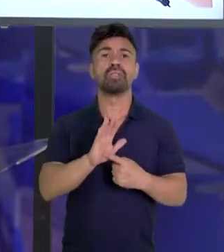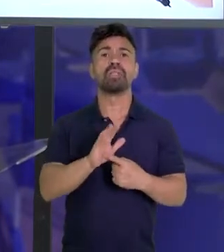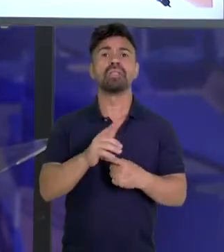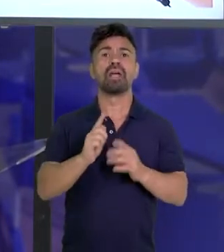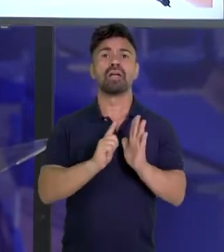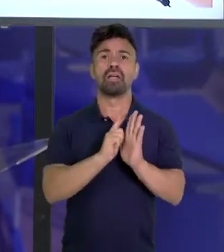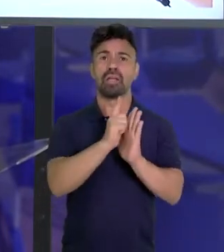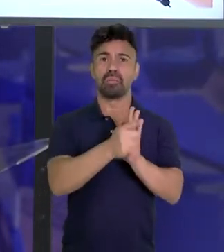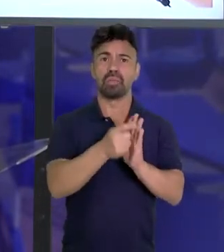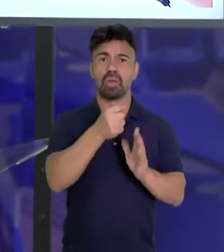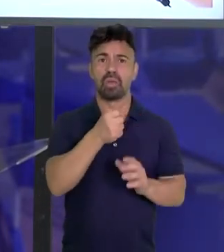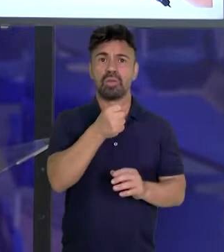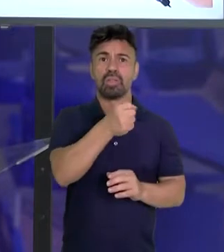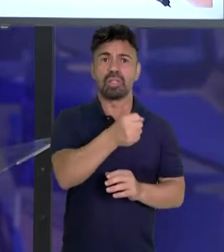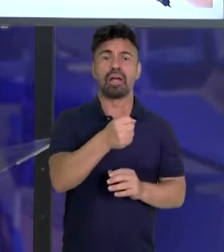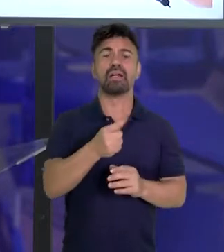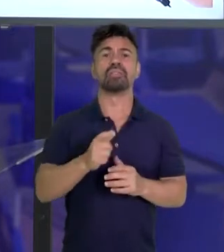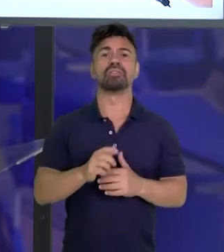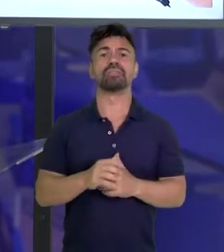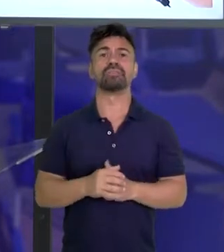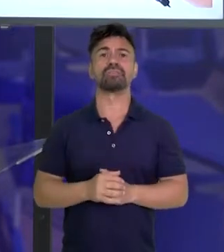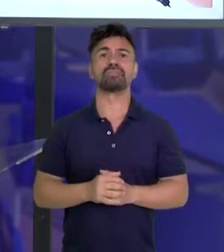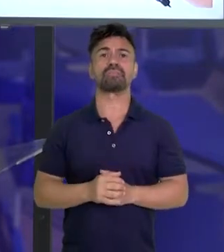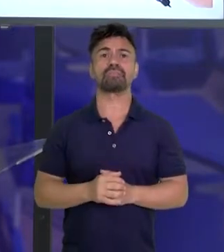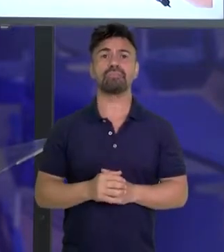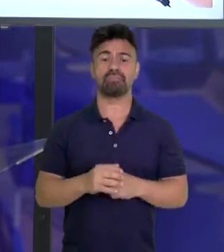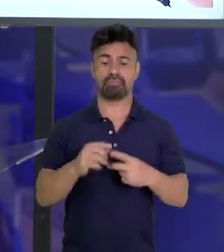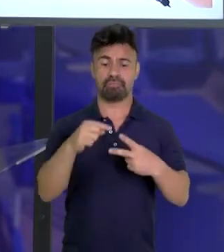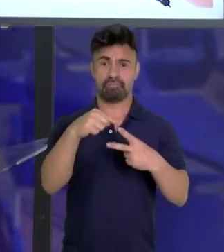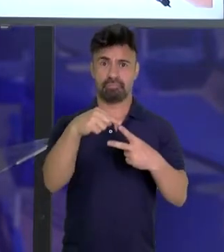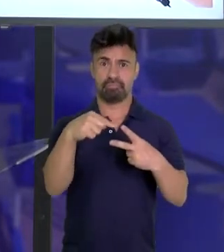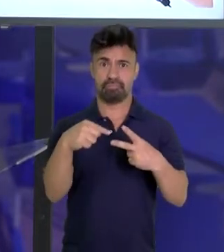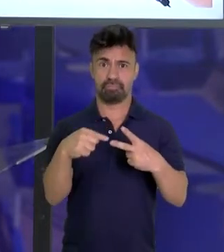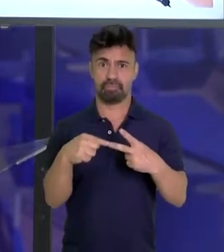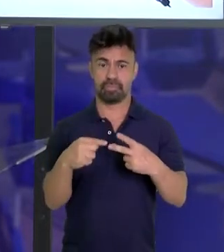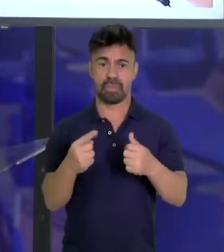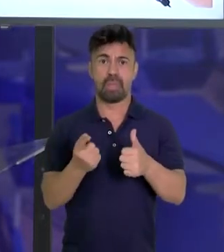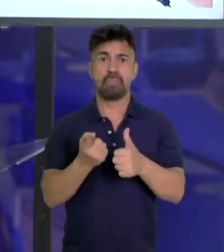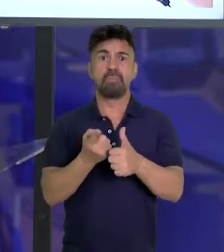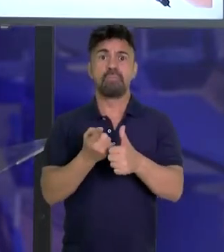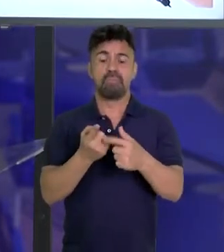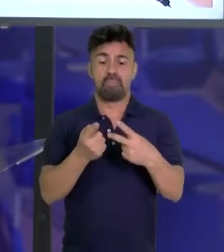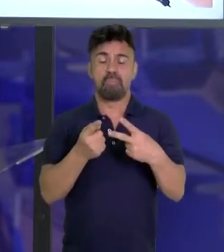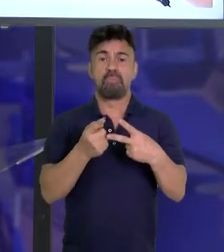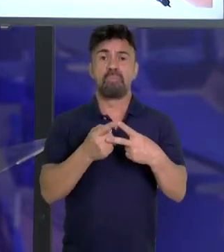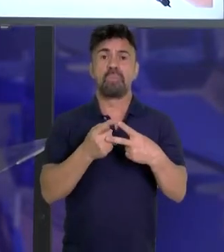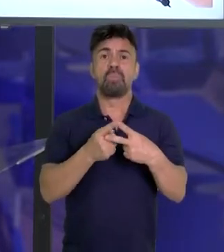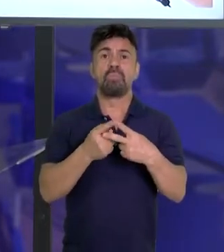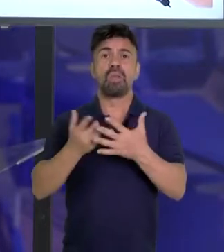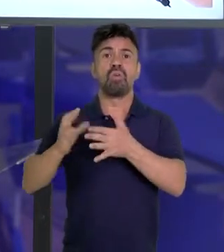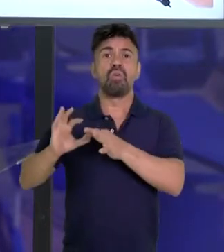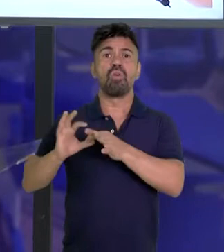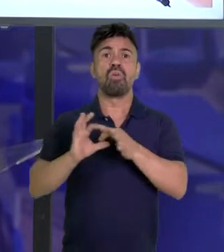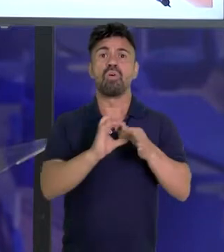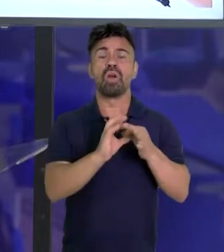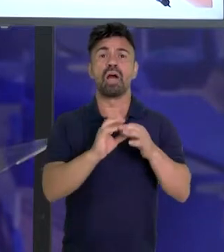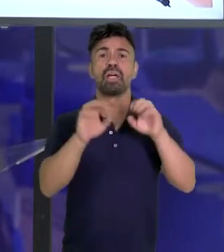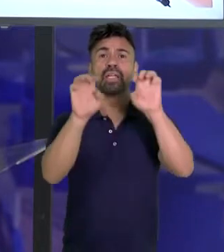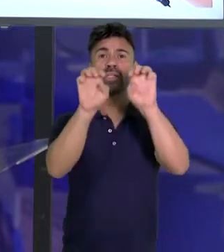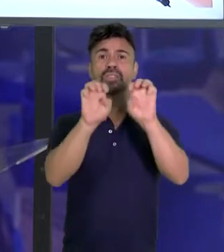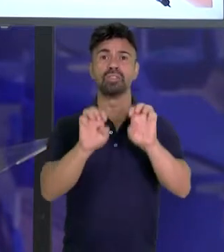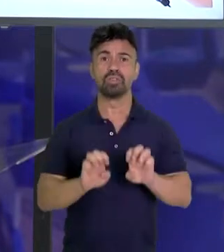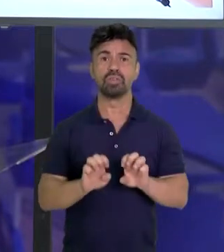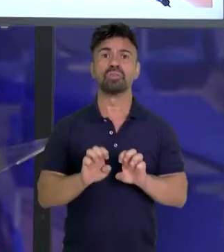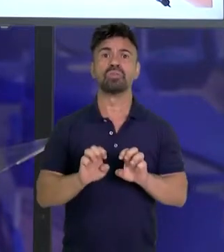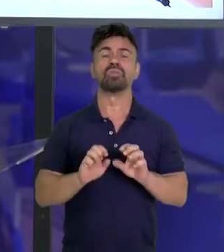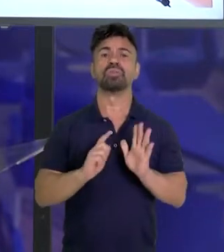gênero reportagem fazendo duas coisas. Primeiro, contextualizando a estrutura